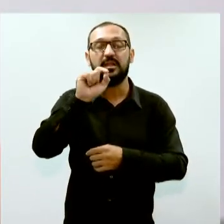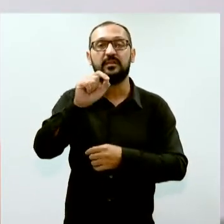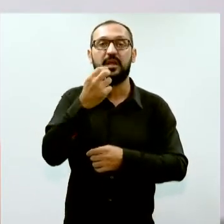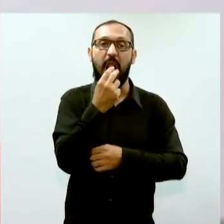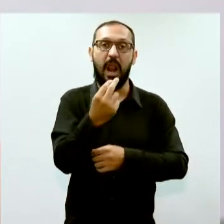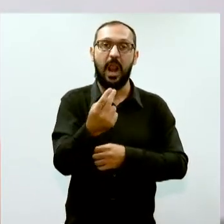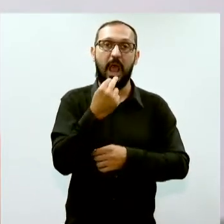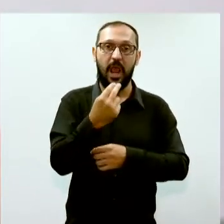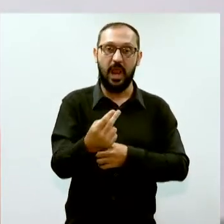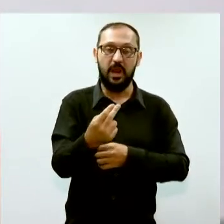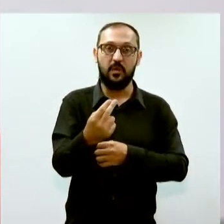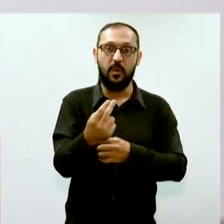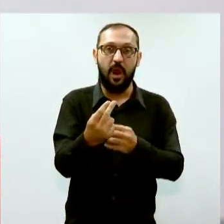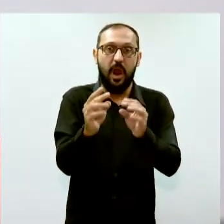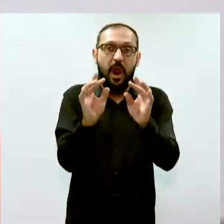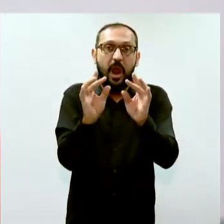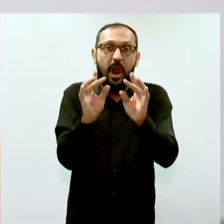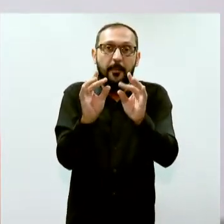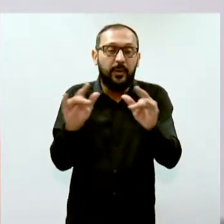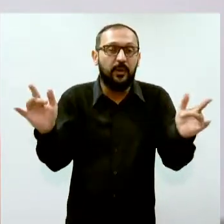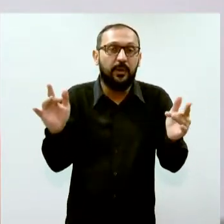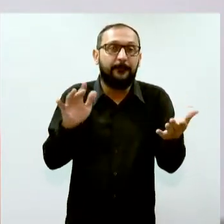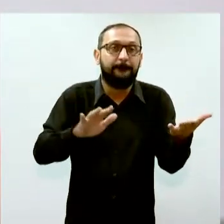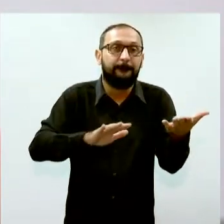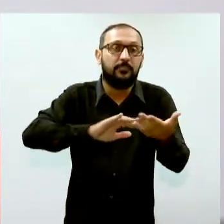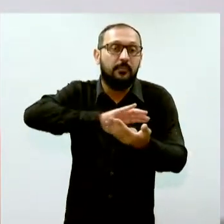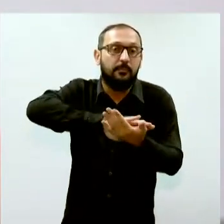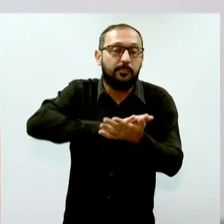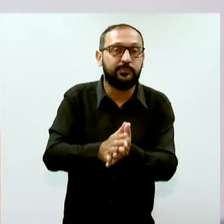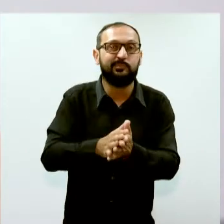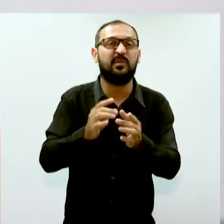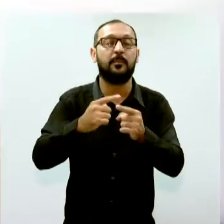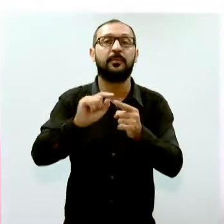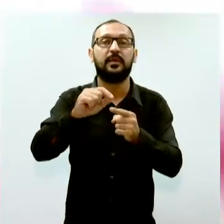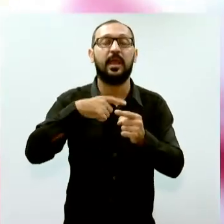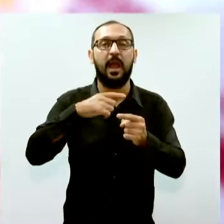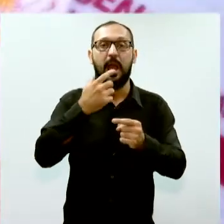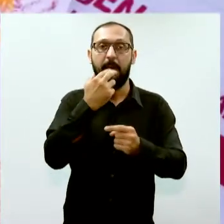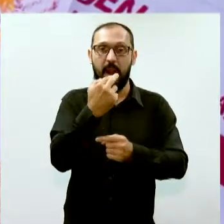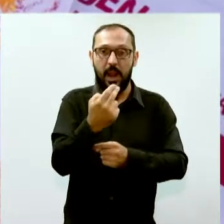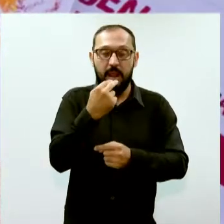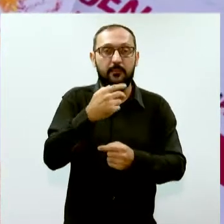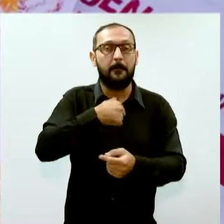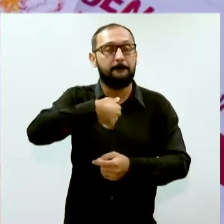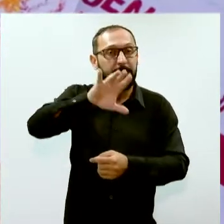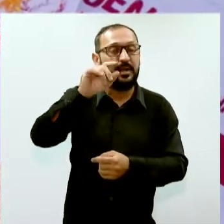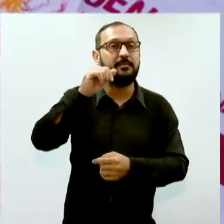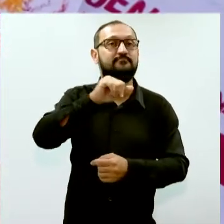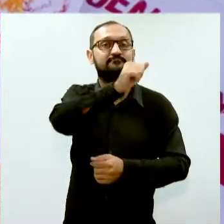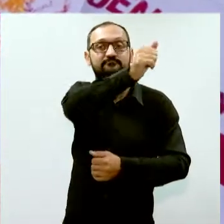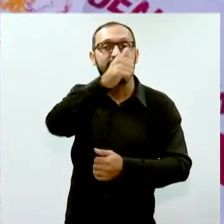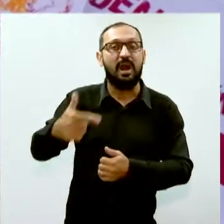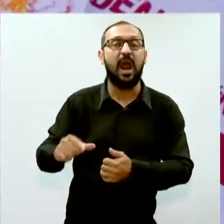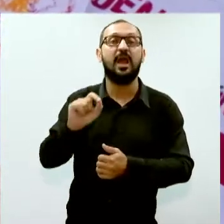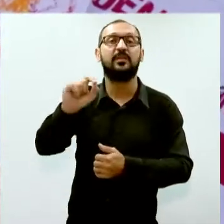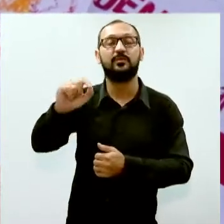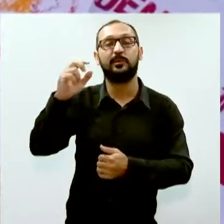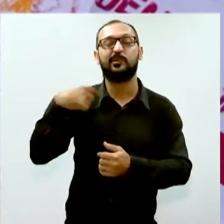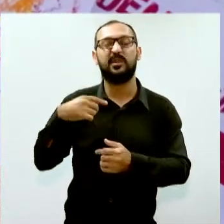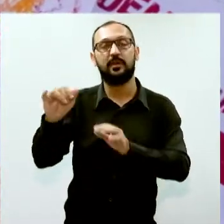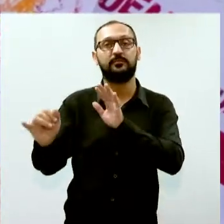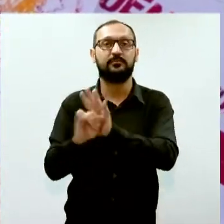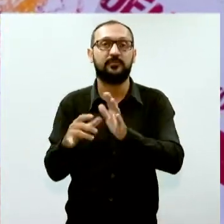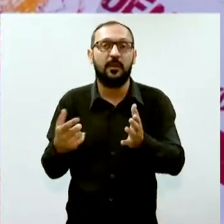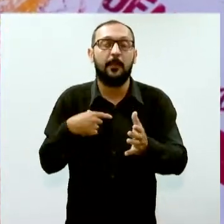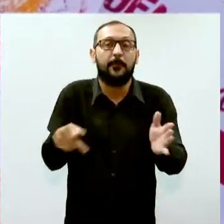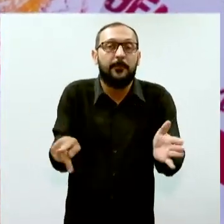línguas desaparecerem. A perda linguística ela é maior que a perda biológica. E para nós acessarmos um conhecimento biológico, por exemplo, de